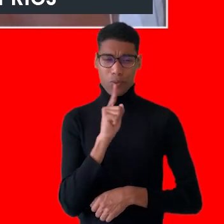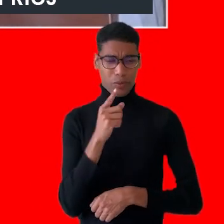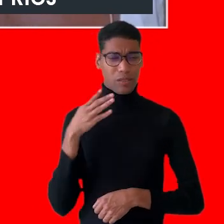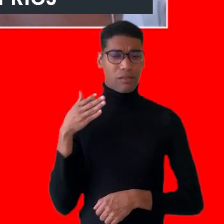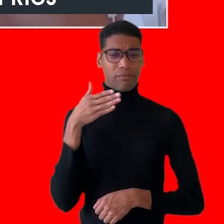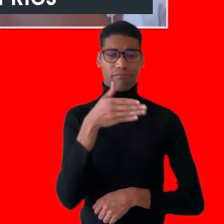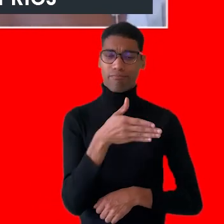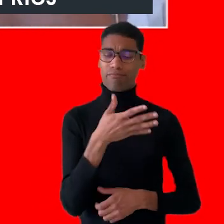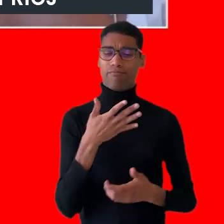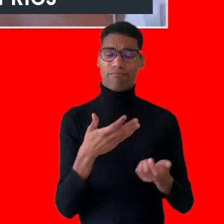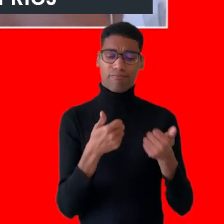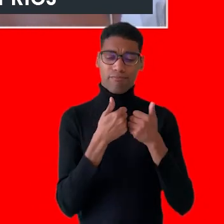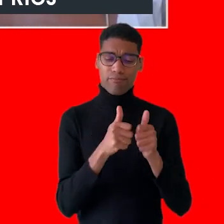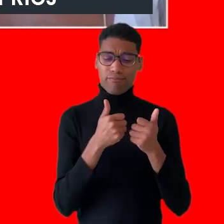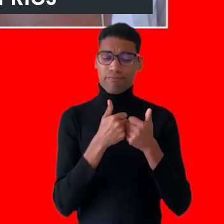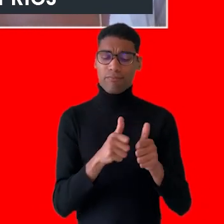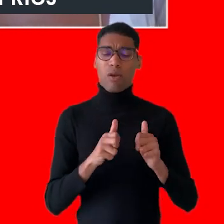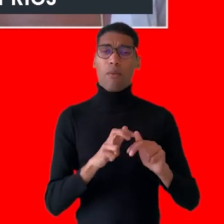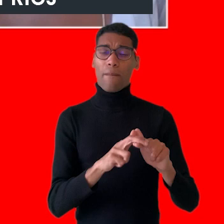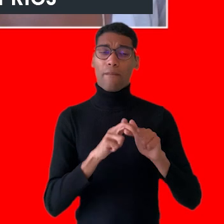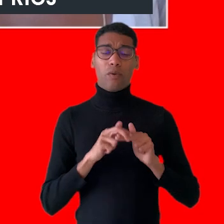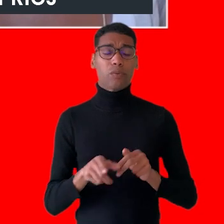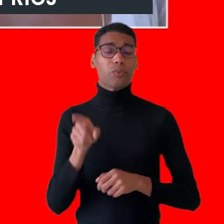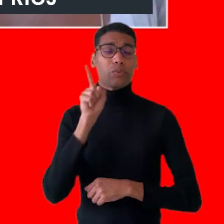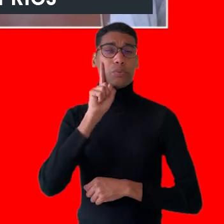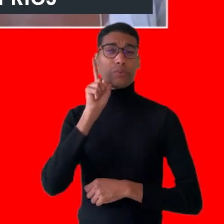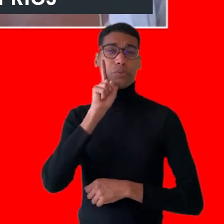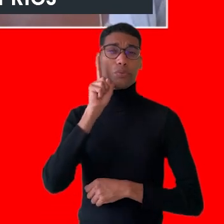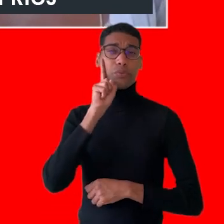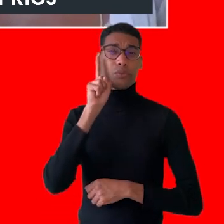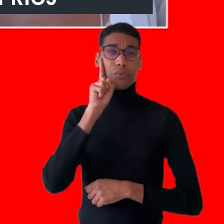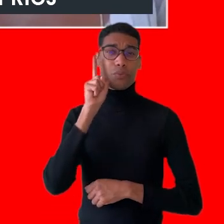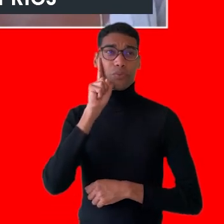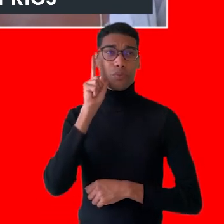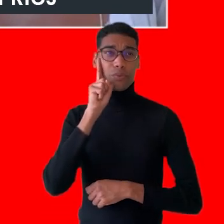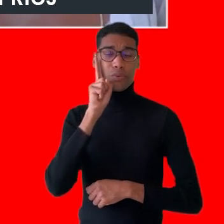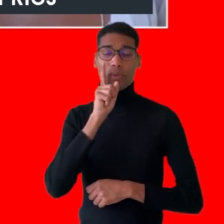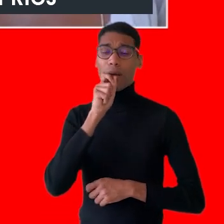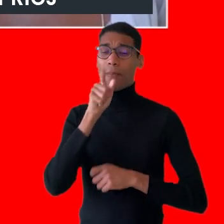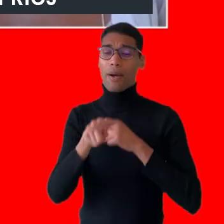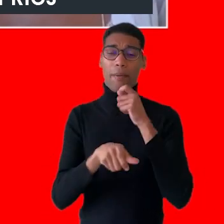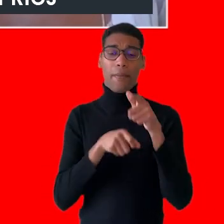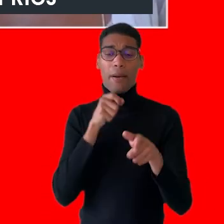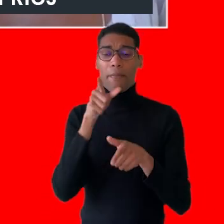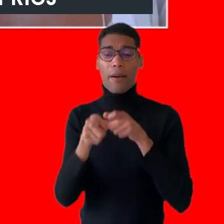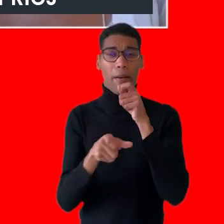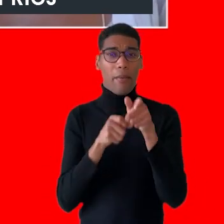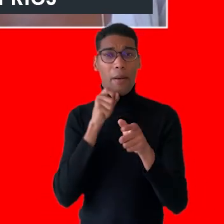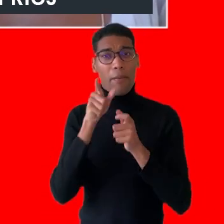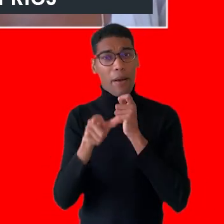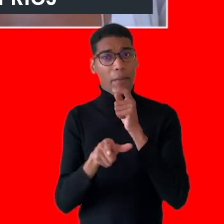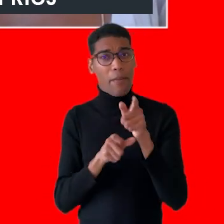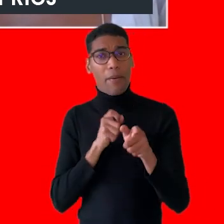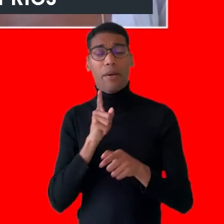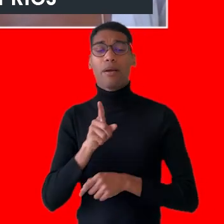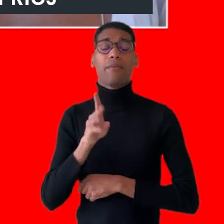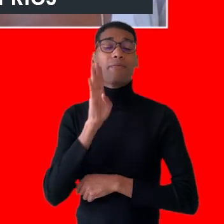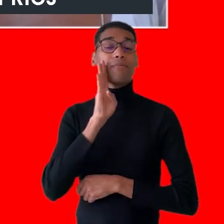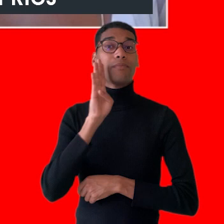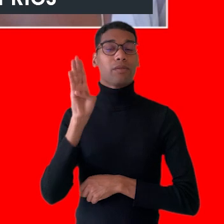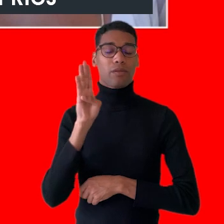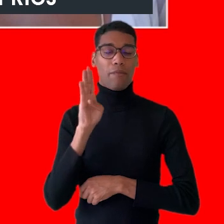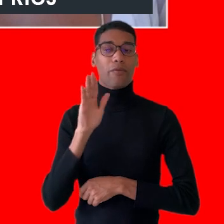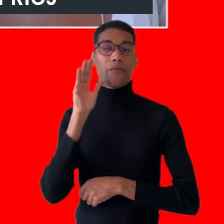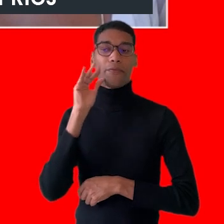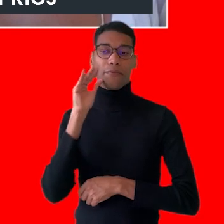no terminal com as guias, porque todos os dias eram achincalhados, inclusive por